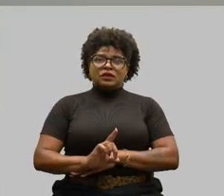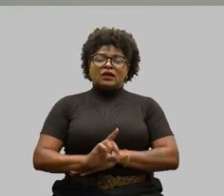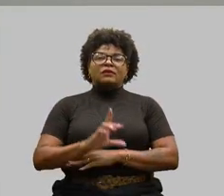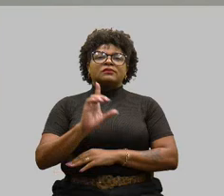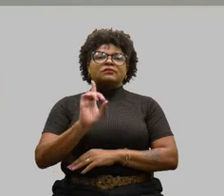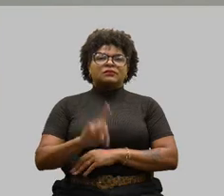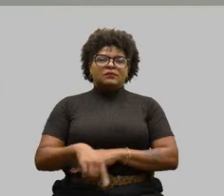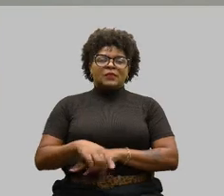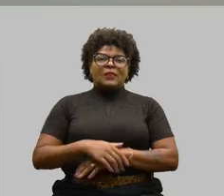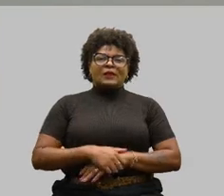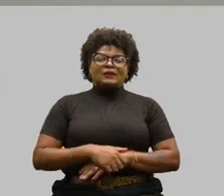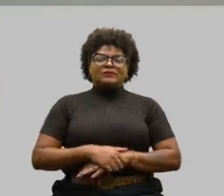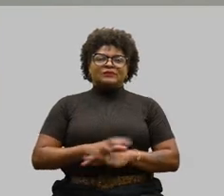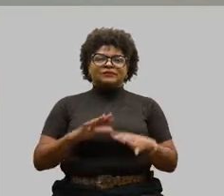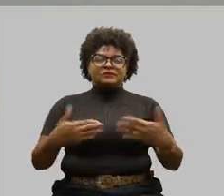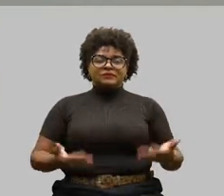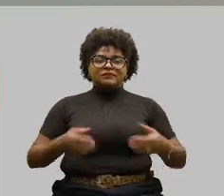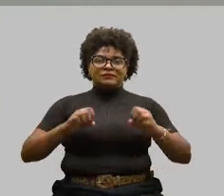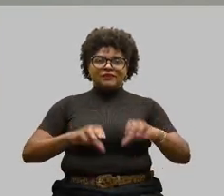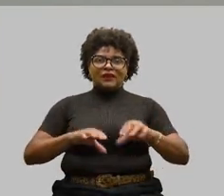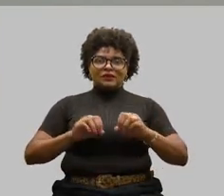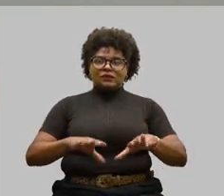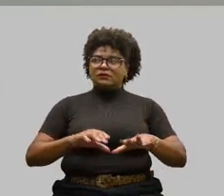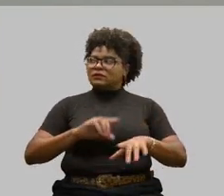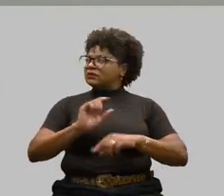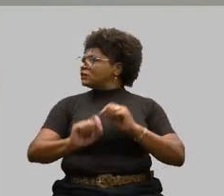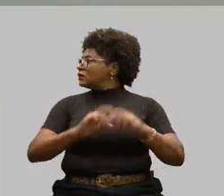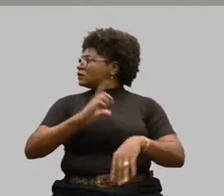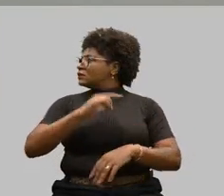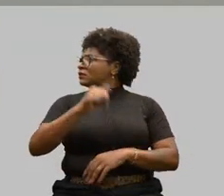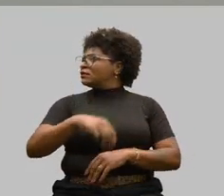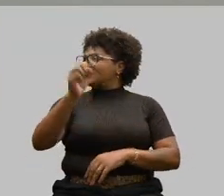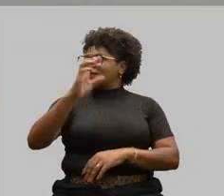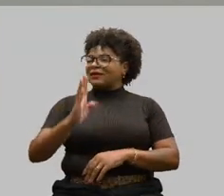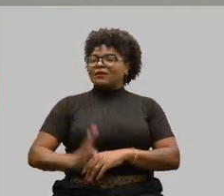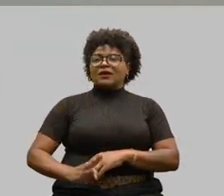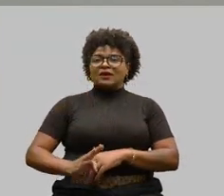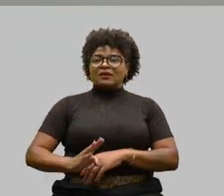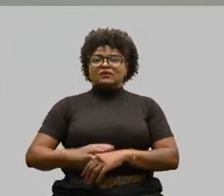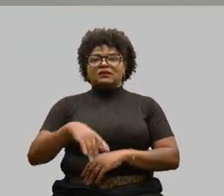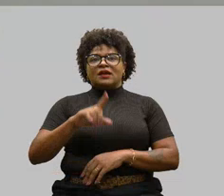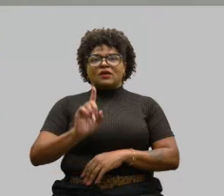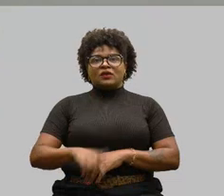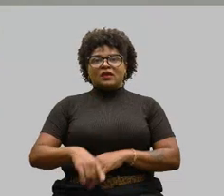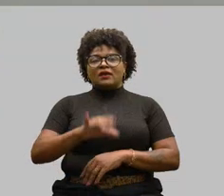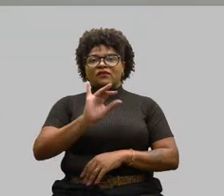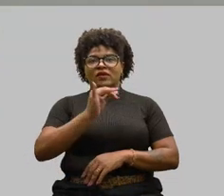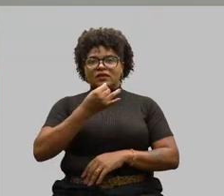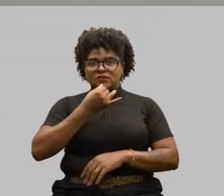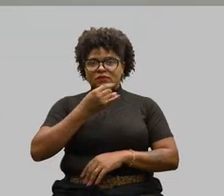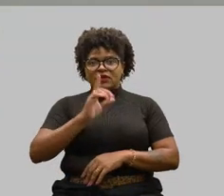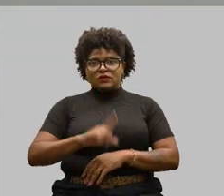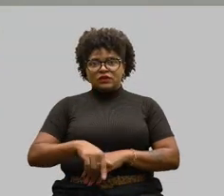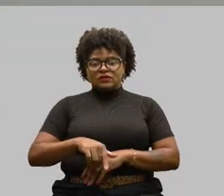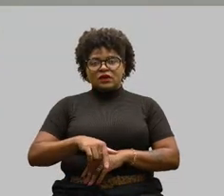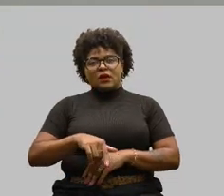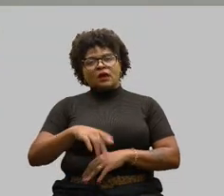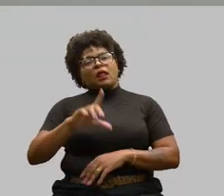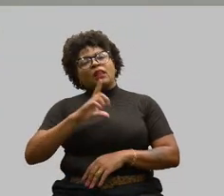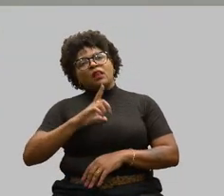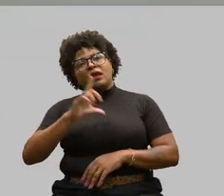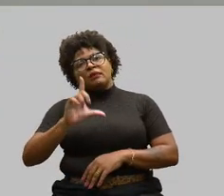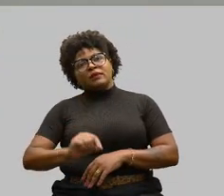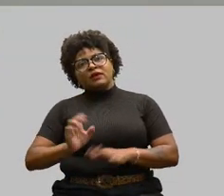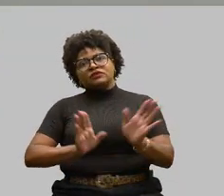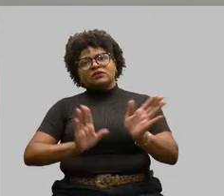de trabalho e a educação temos ainda no Brasil Um grupo marginalizado com menos acesso ao